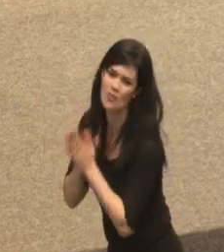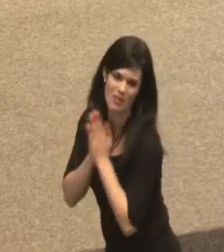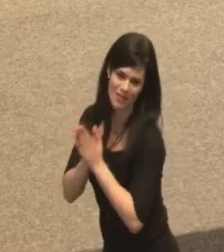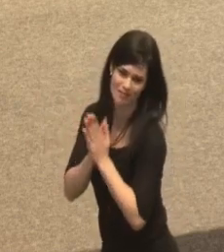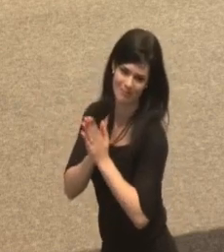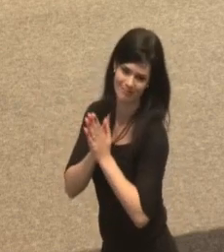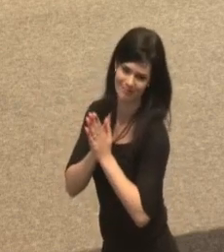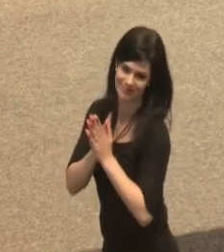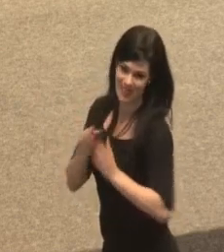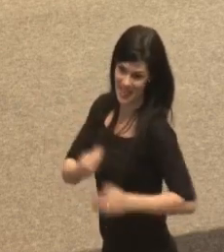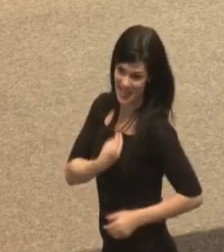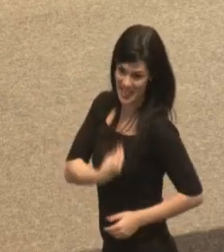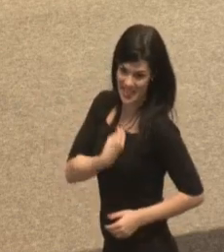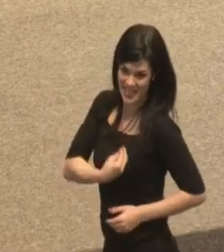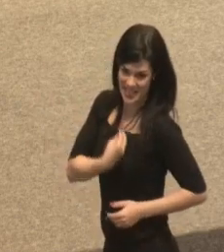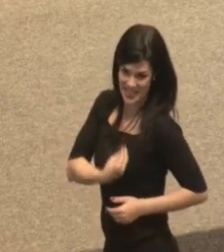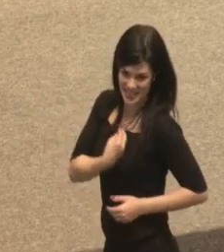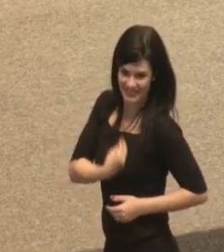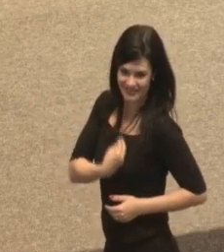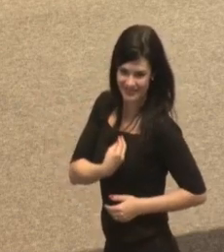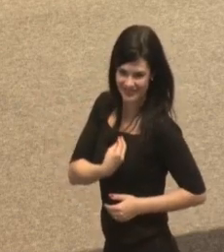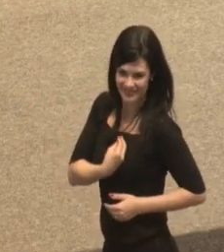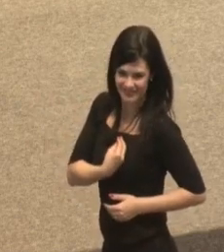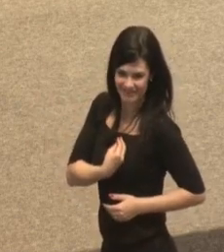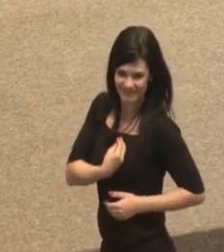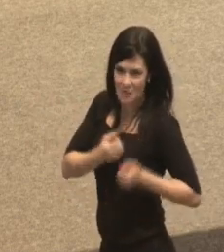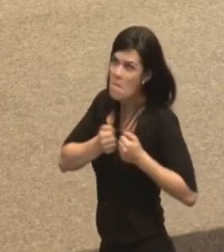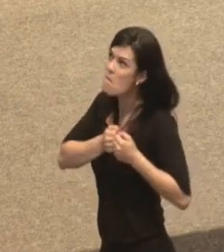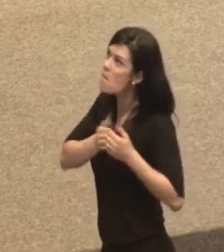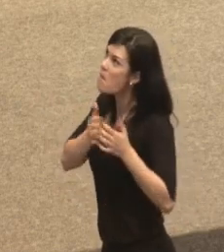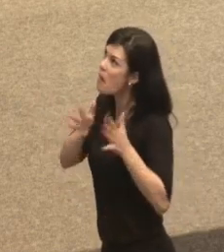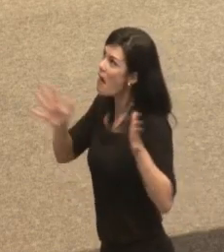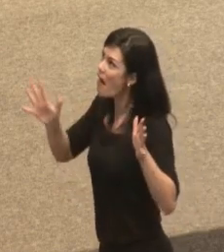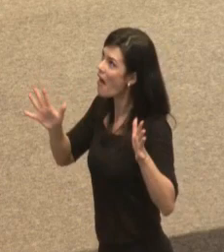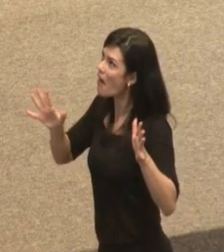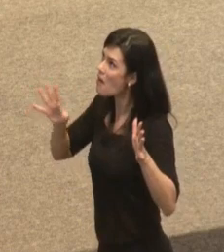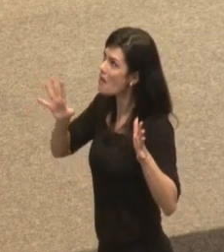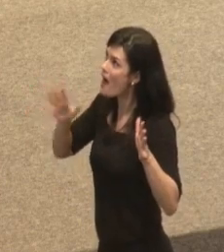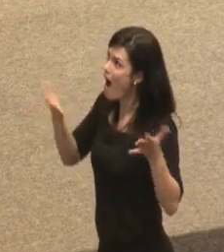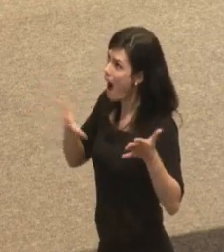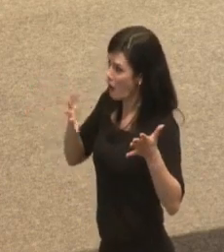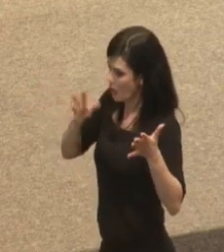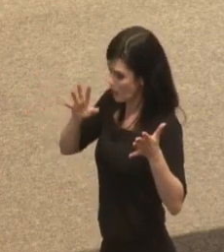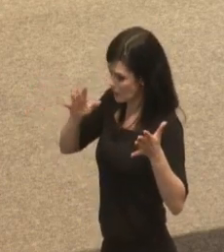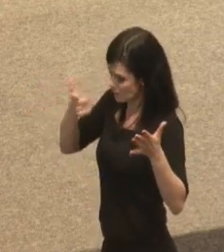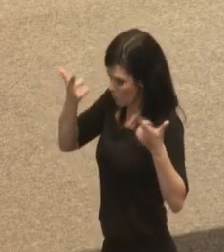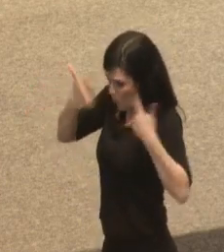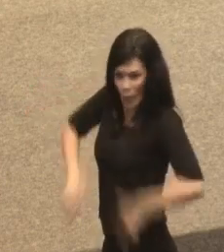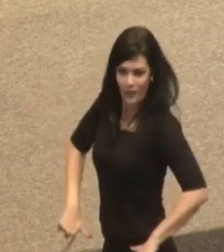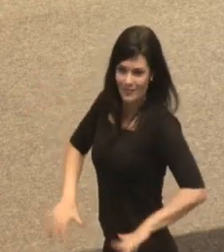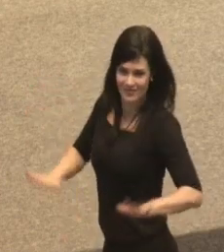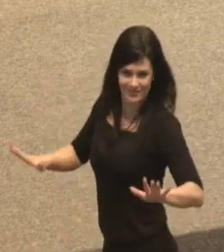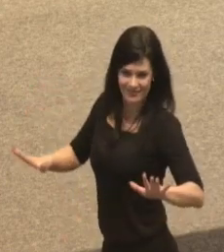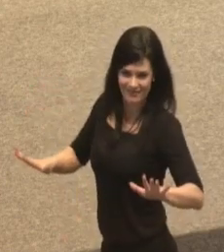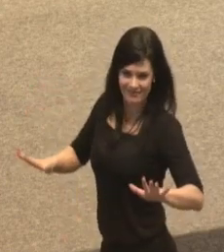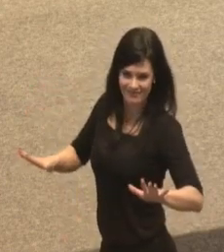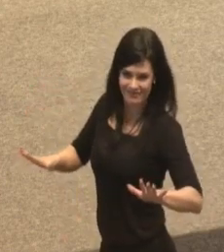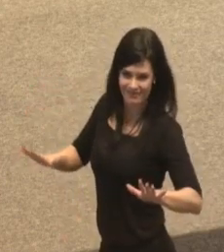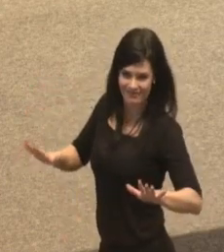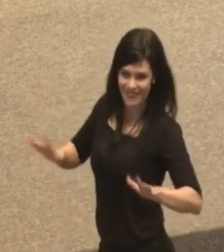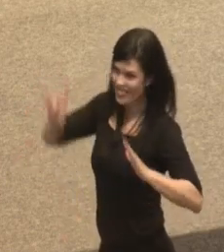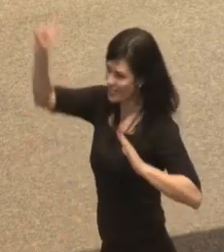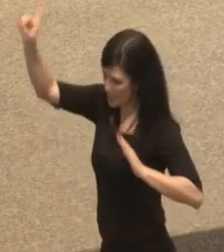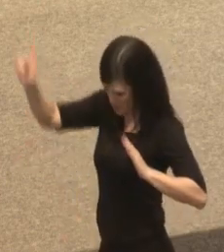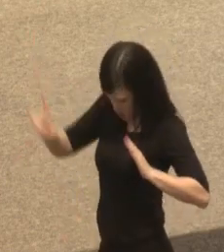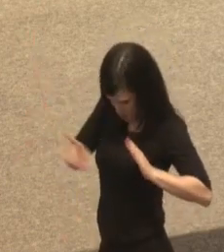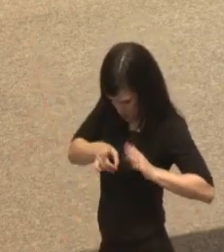vida, descemos do trono do nosso reino de vida, reino pessoal, e convidamos Jesus para subir e assentar no trono